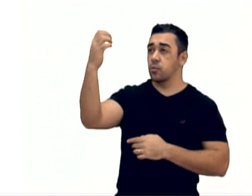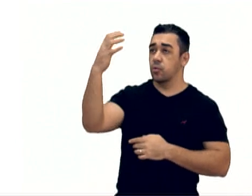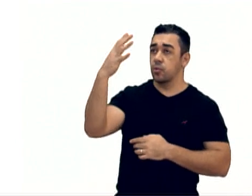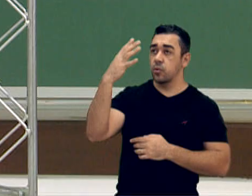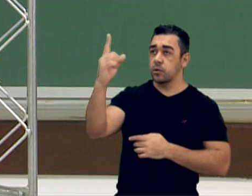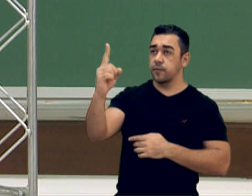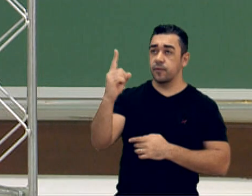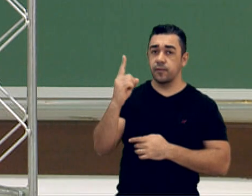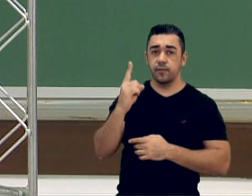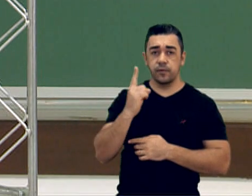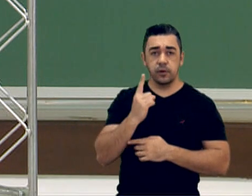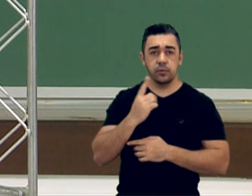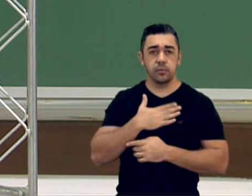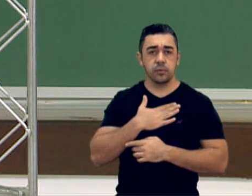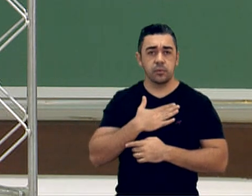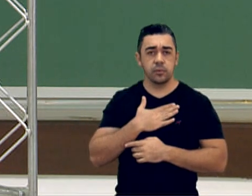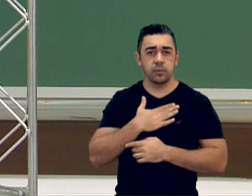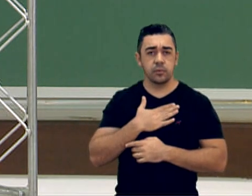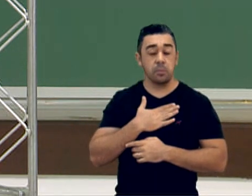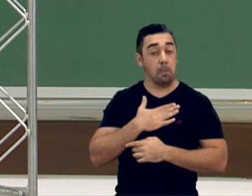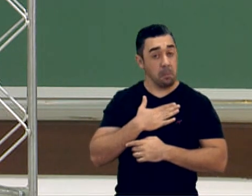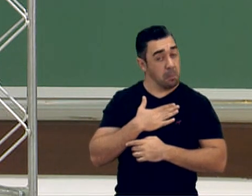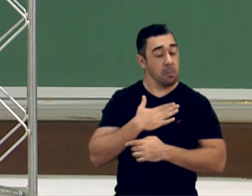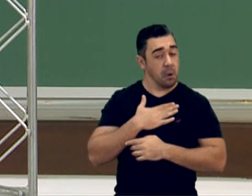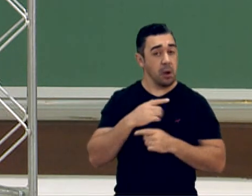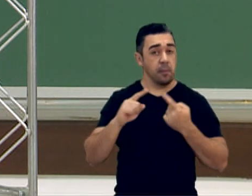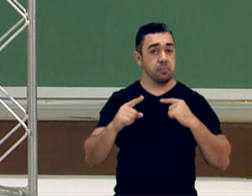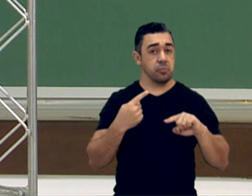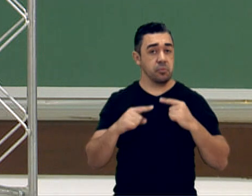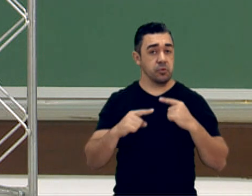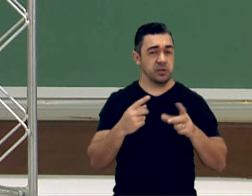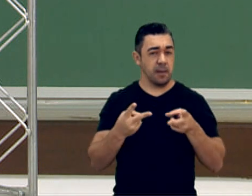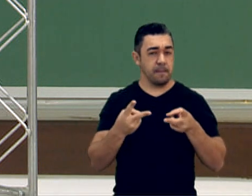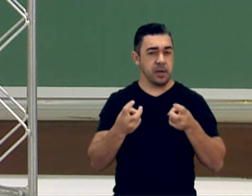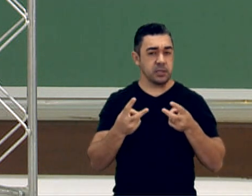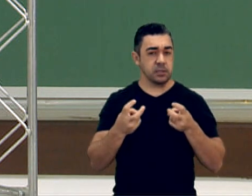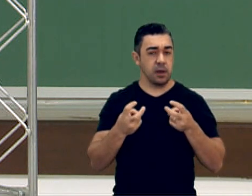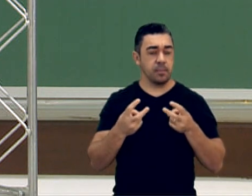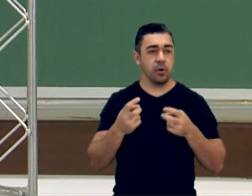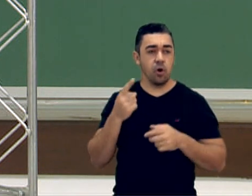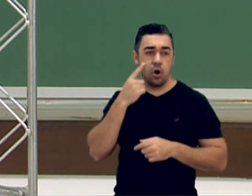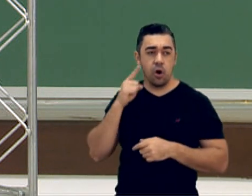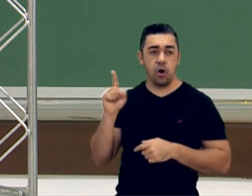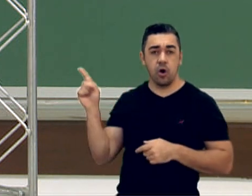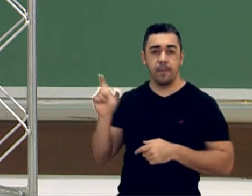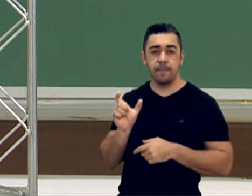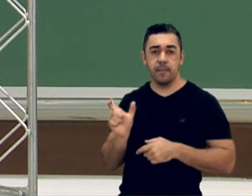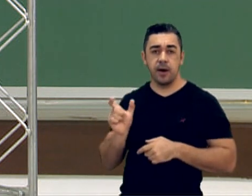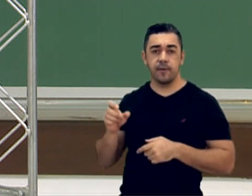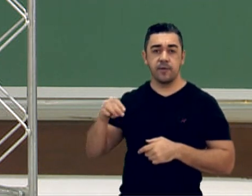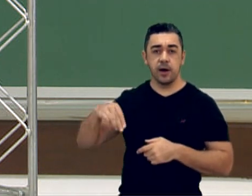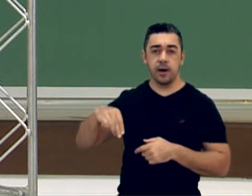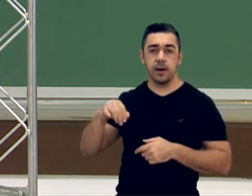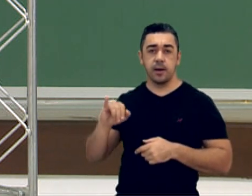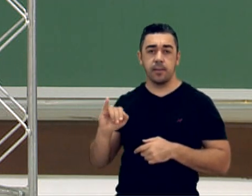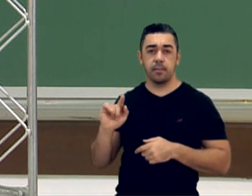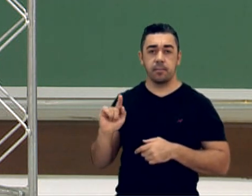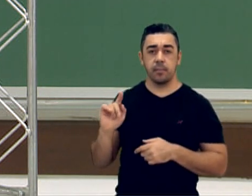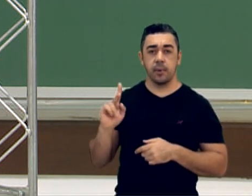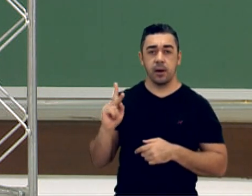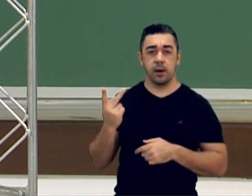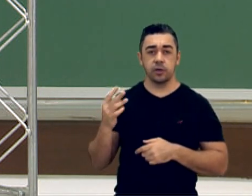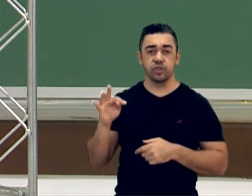luz vindo em minha direção. Tá? Então, é isso que diz a música. Percebam que ali o might, ó, ele não dá certeza, é uma